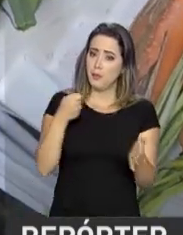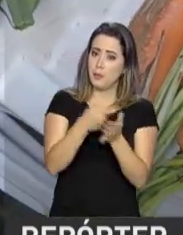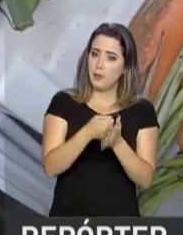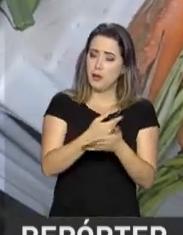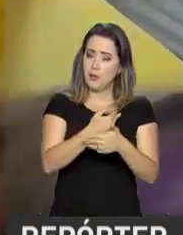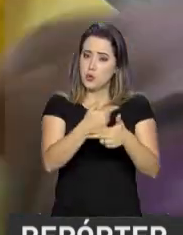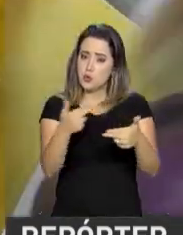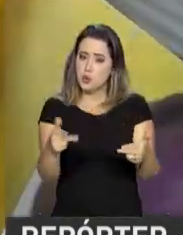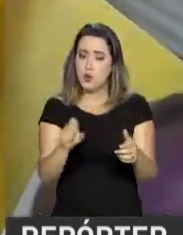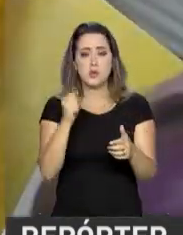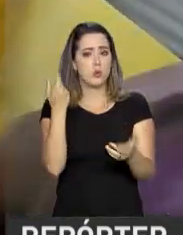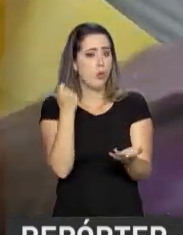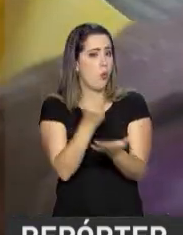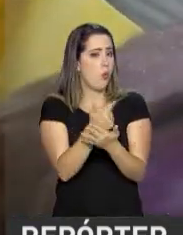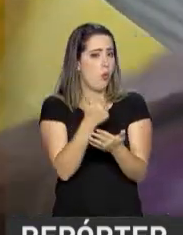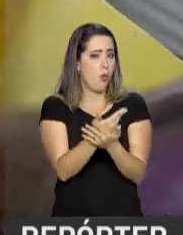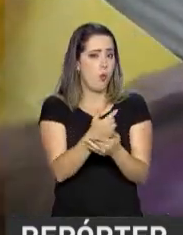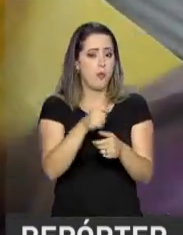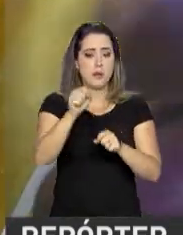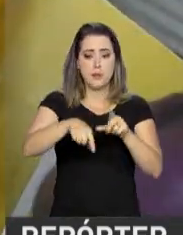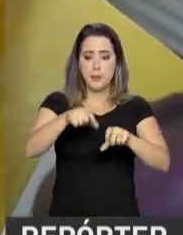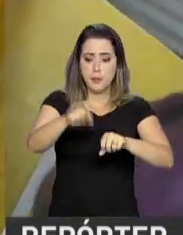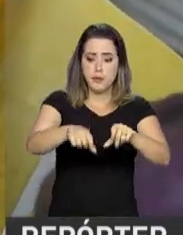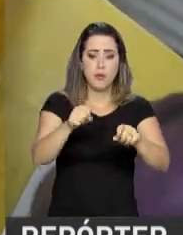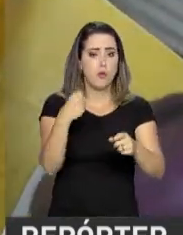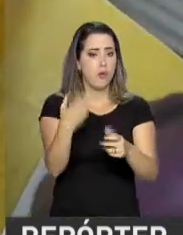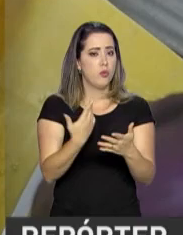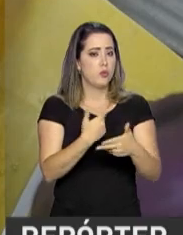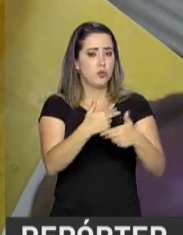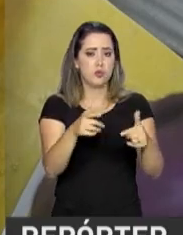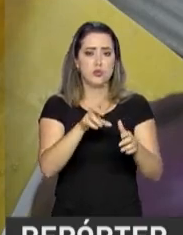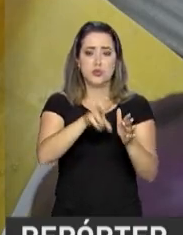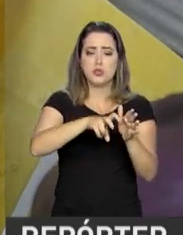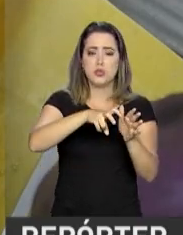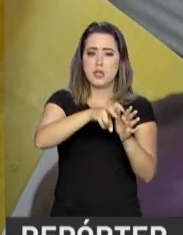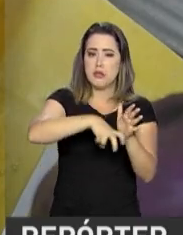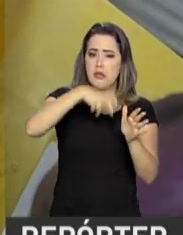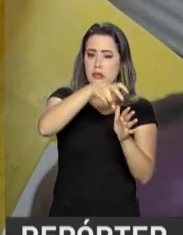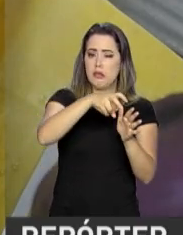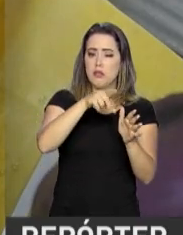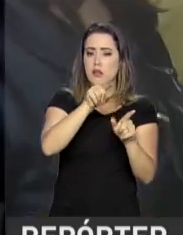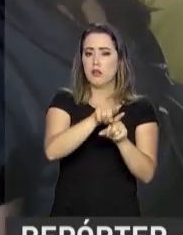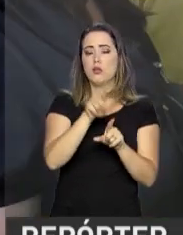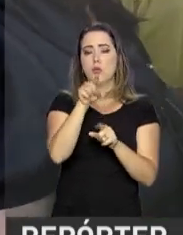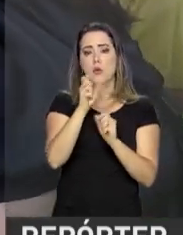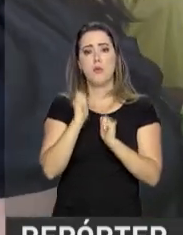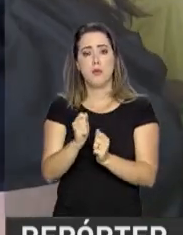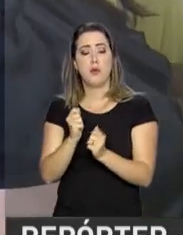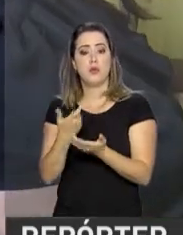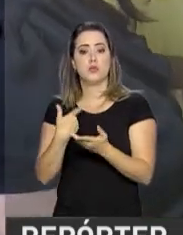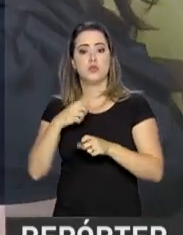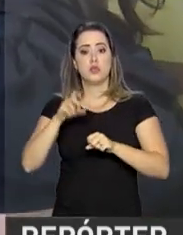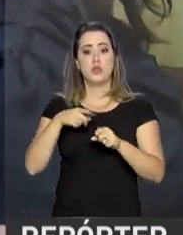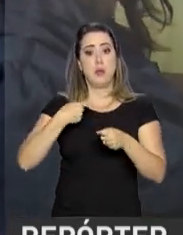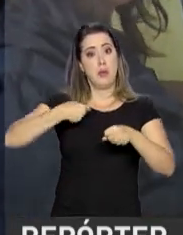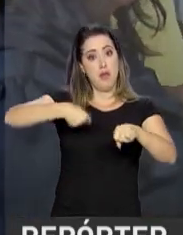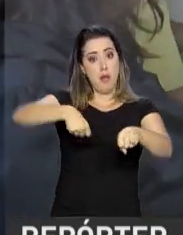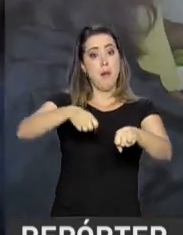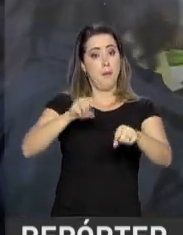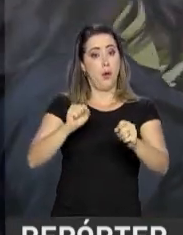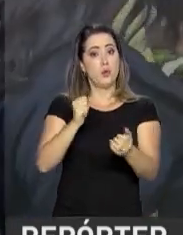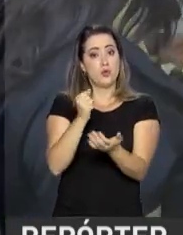investimentos como compra de sementes e máquinas e vai ser possível financiar motocicletas para